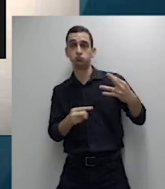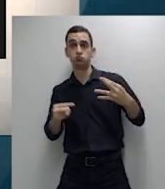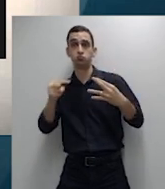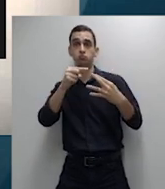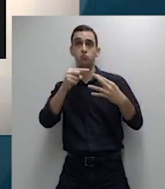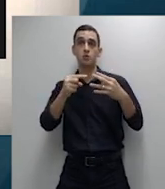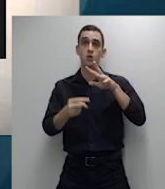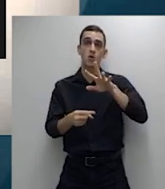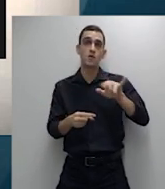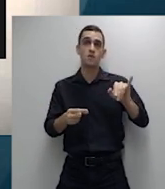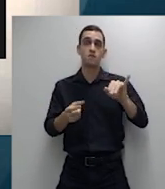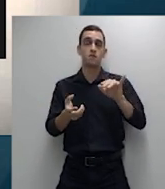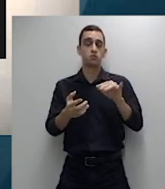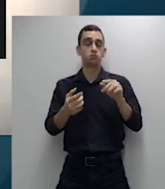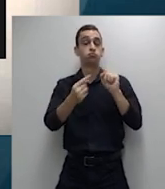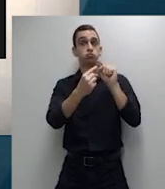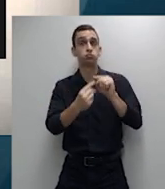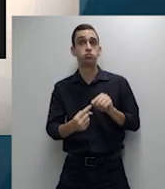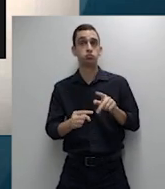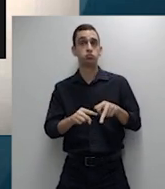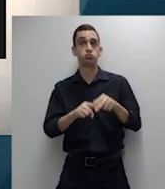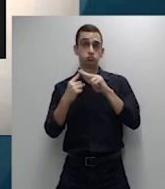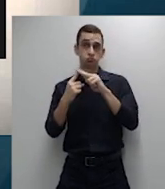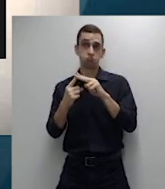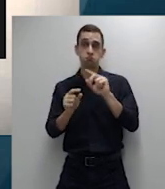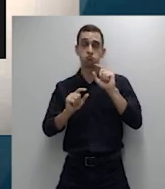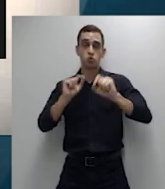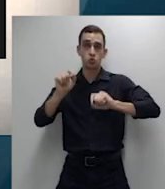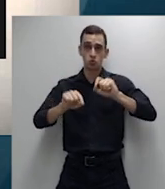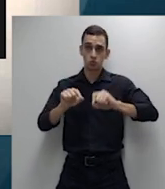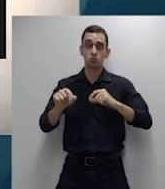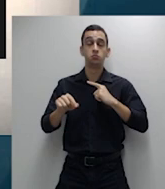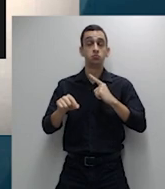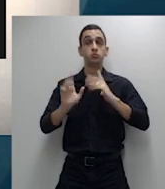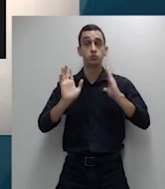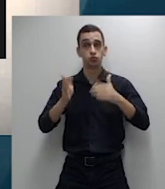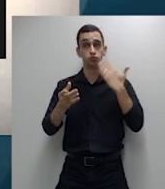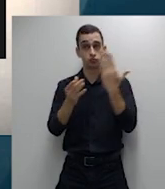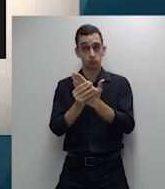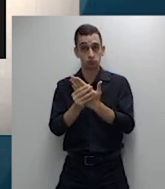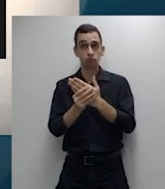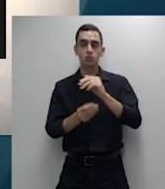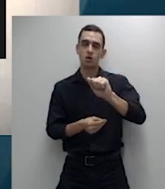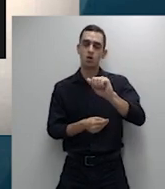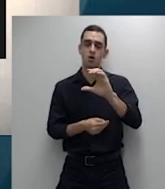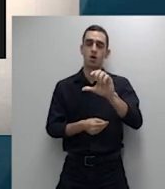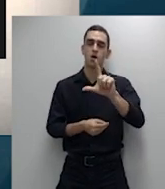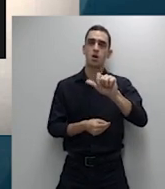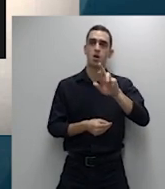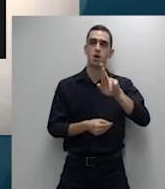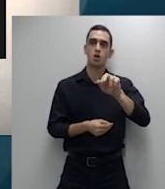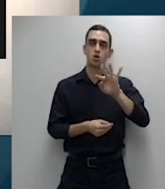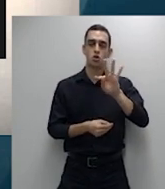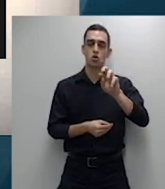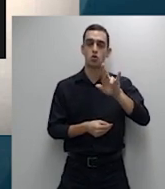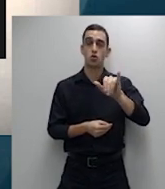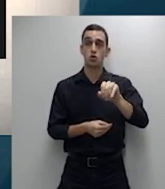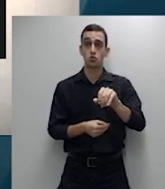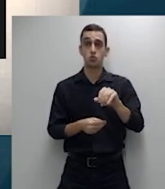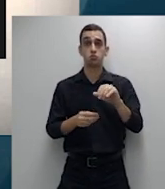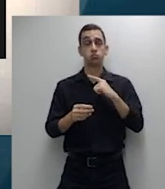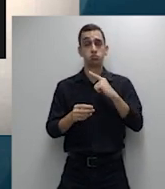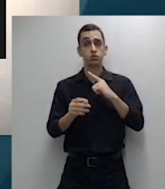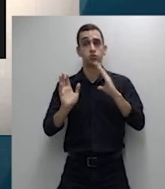para regularização no caso após o julgamento dos aclaratórios sem efeito modificativo a fazenda